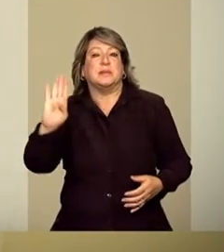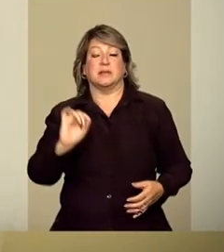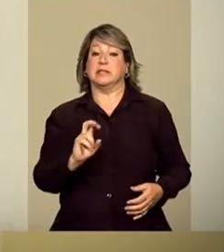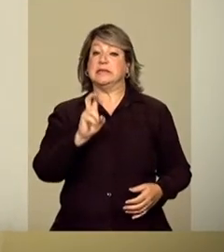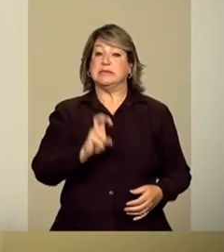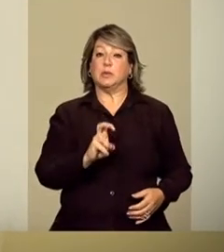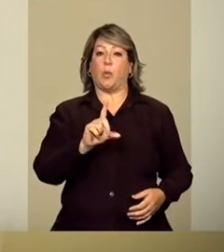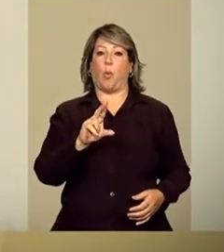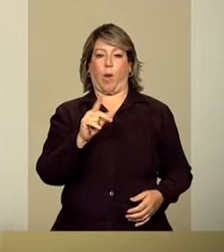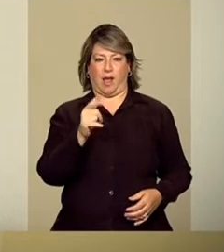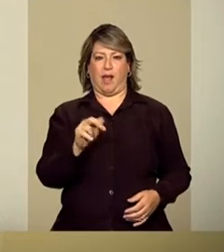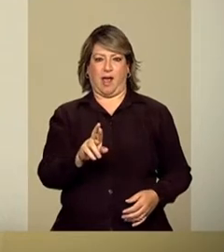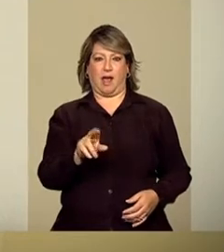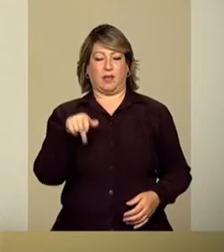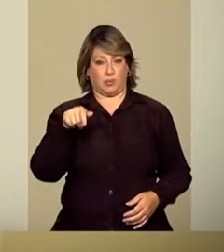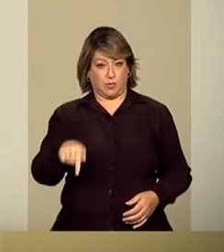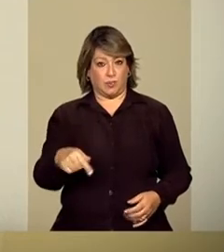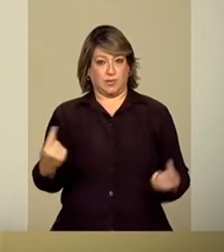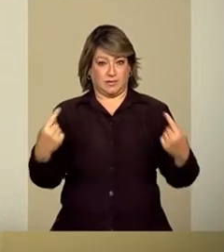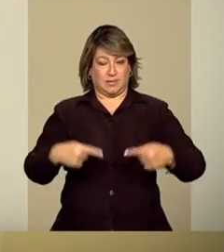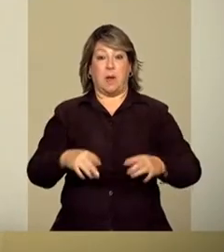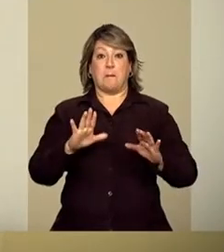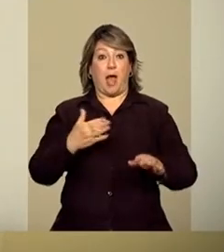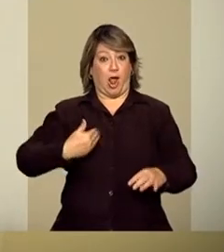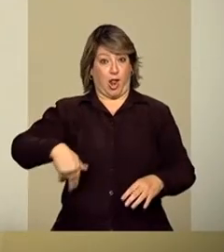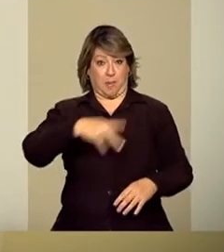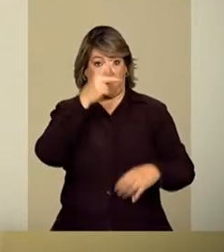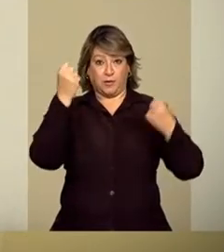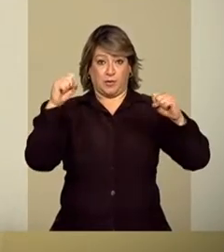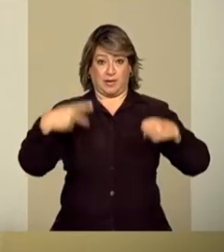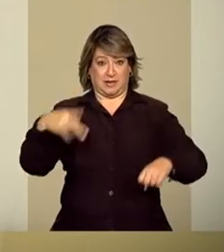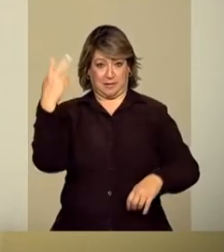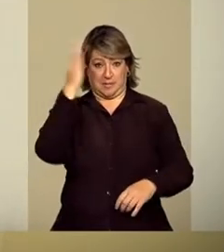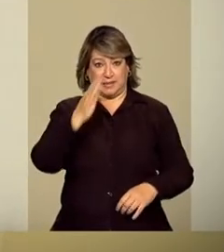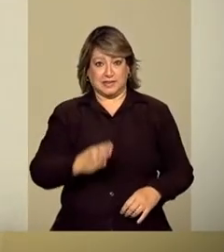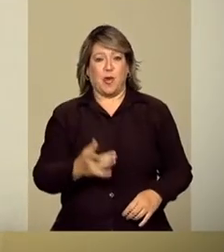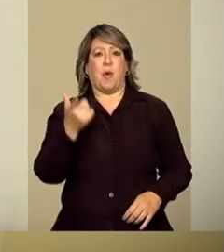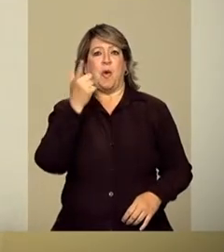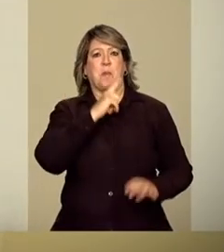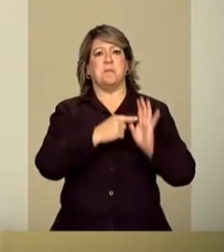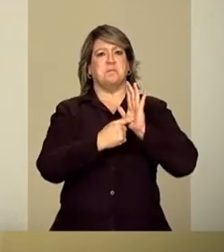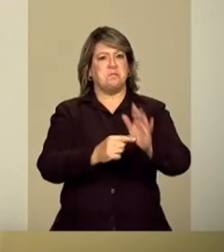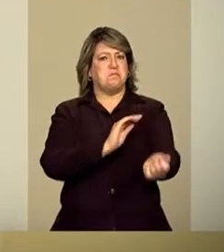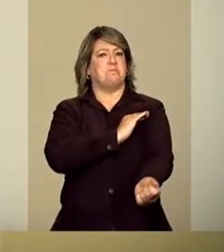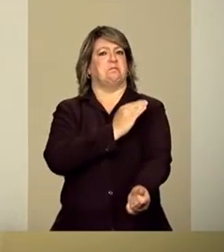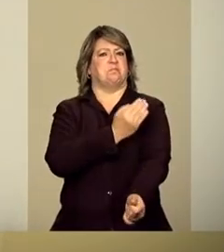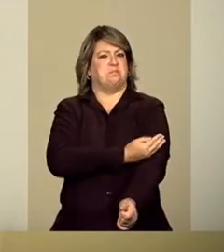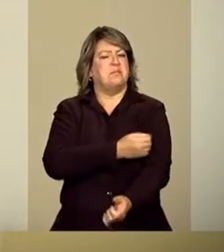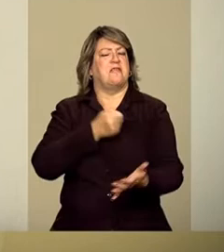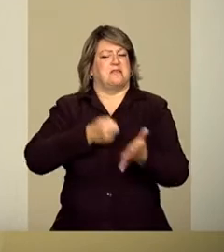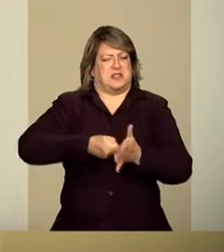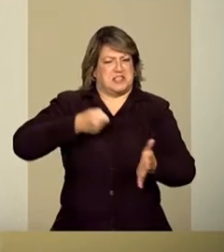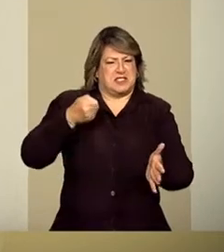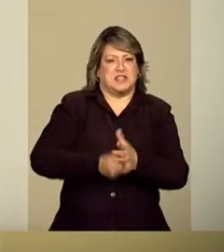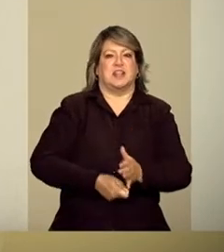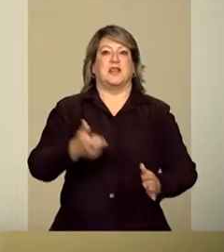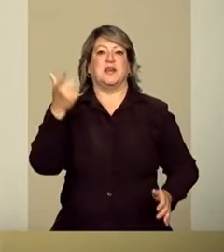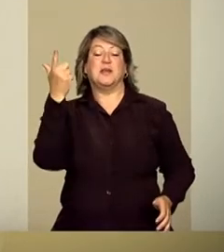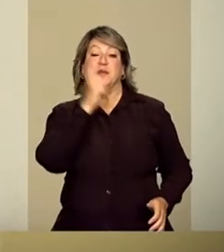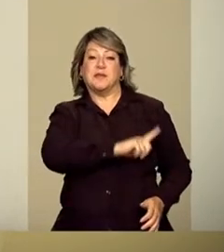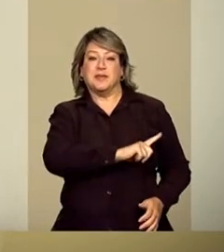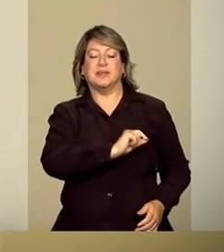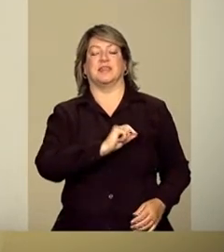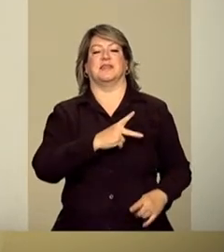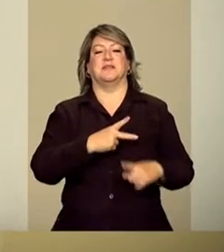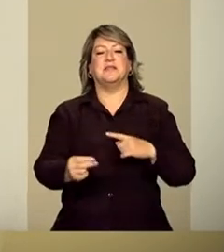quinta colocação no campeonato. Mas os nossos atletas provaram que têm garra, persistência e muita competência,